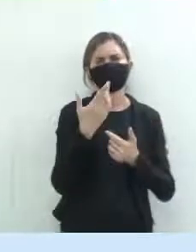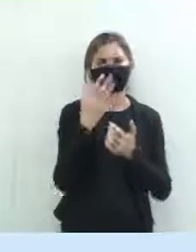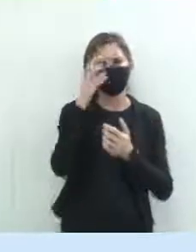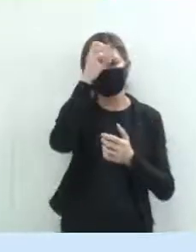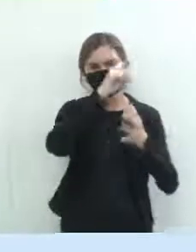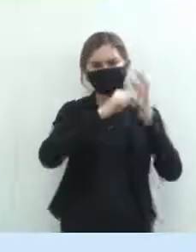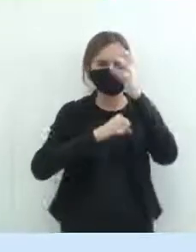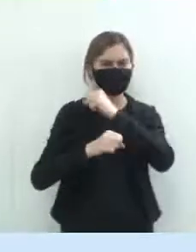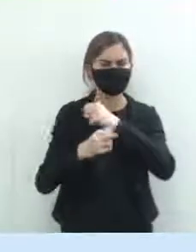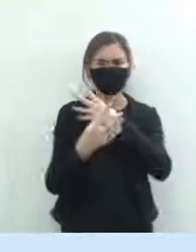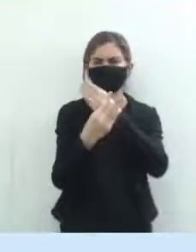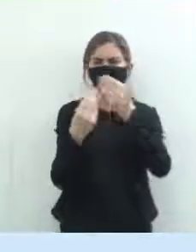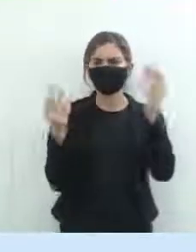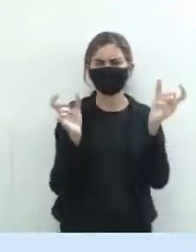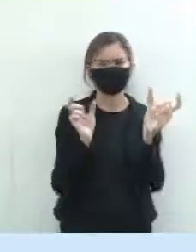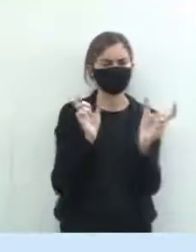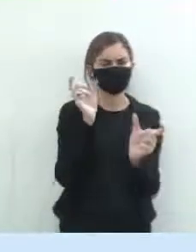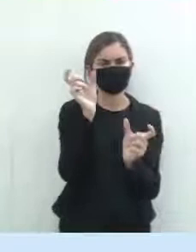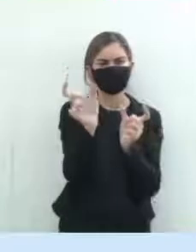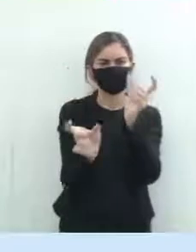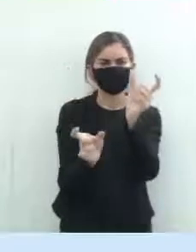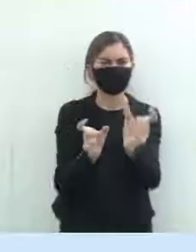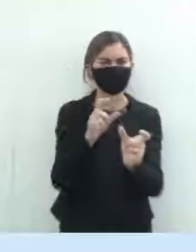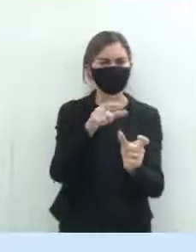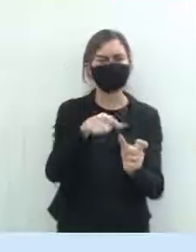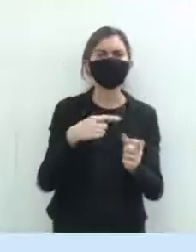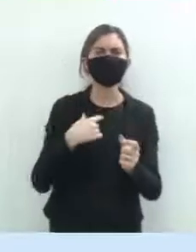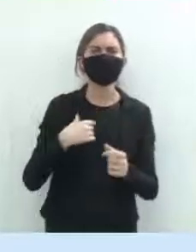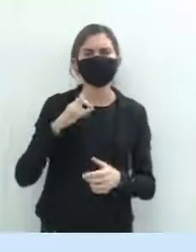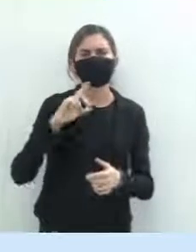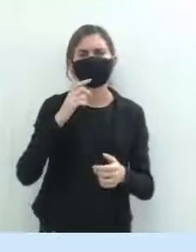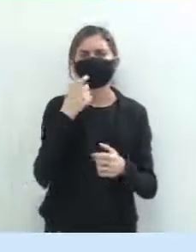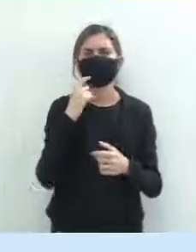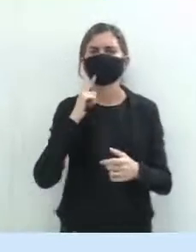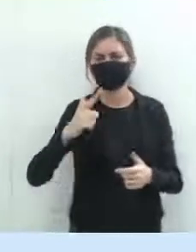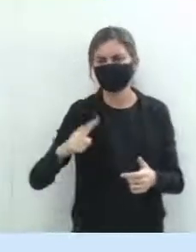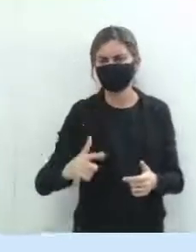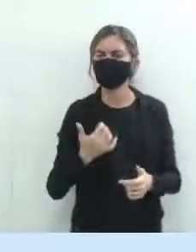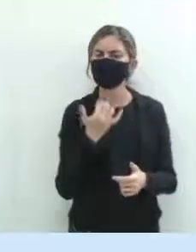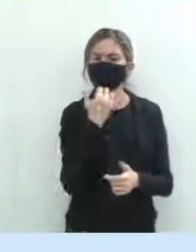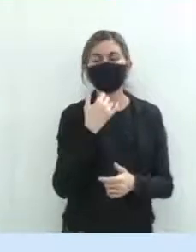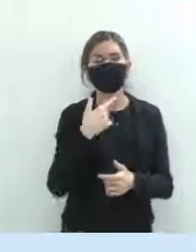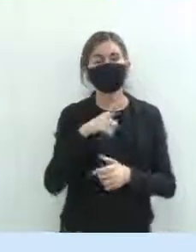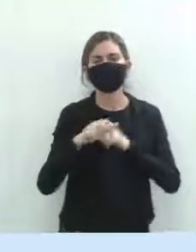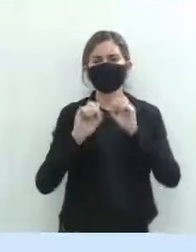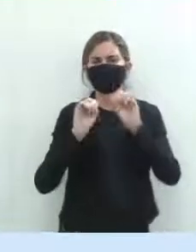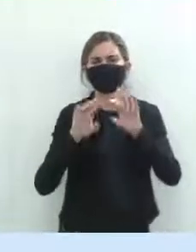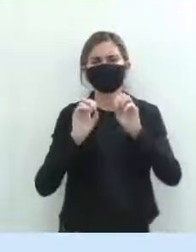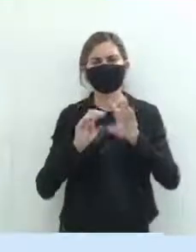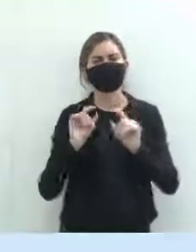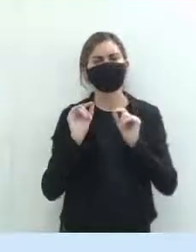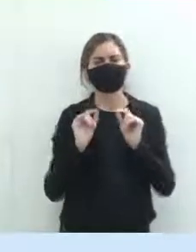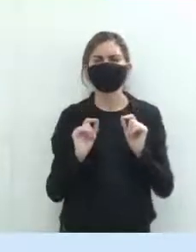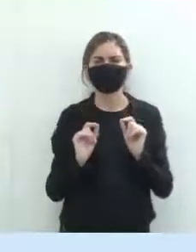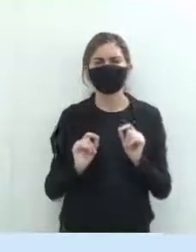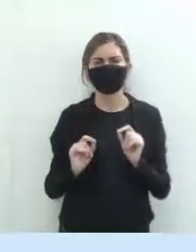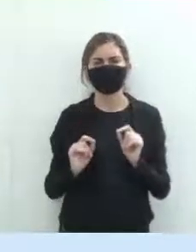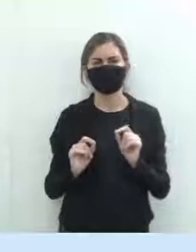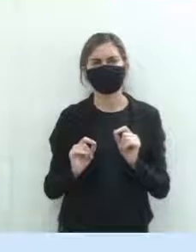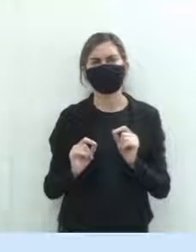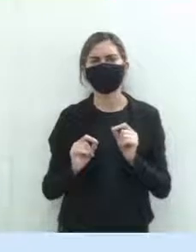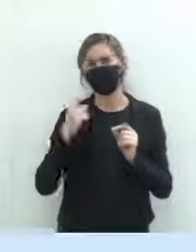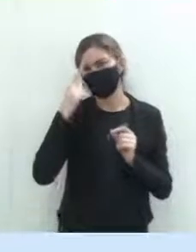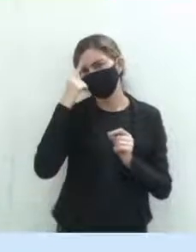aprende que muitas dessas palavras, muitos desses idiomas, desculpem, eles trabalham com